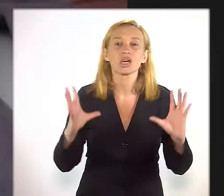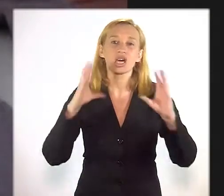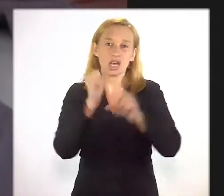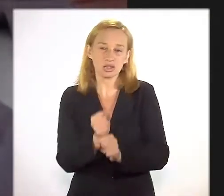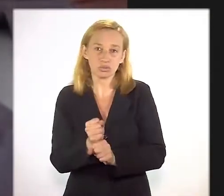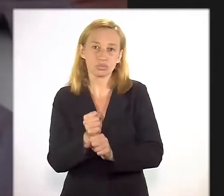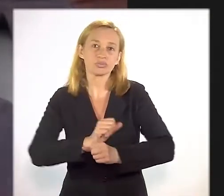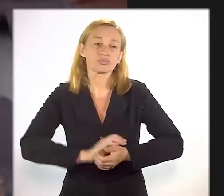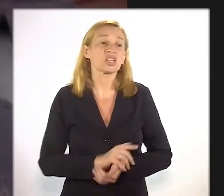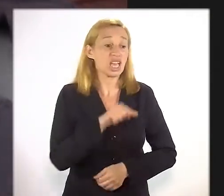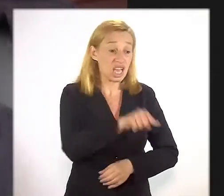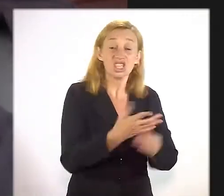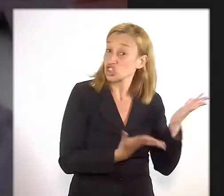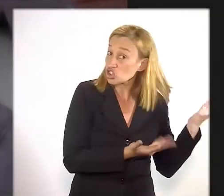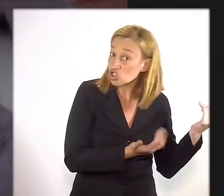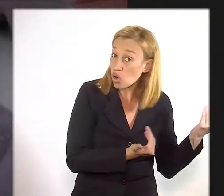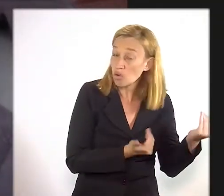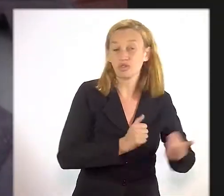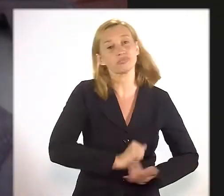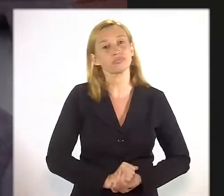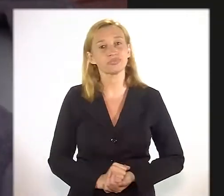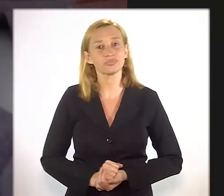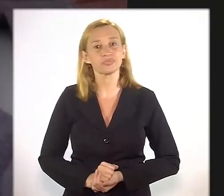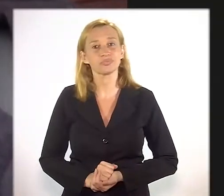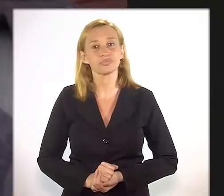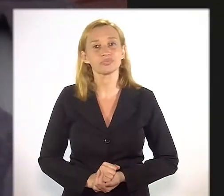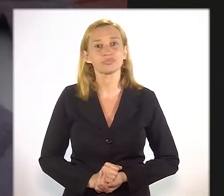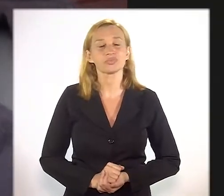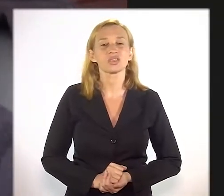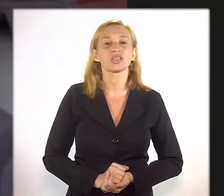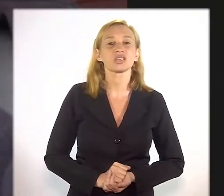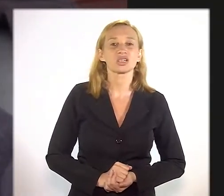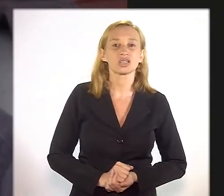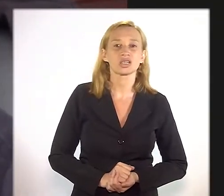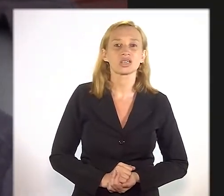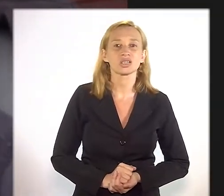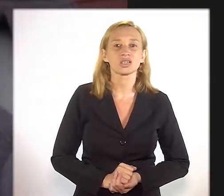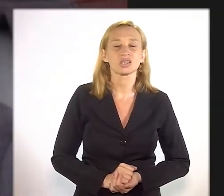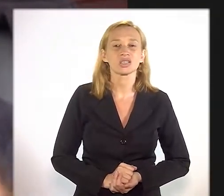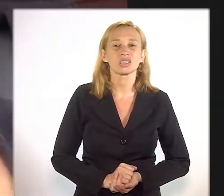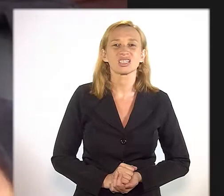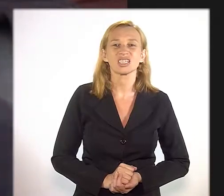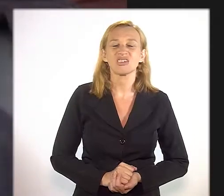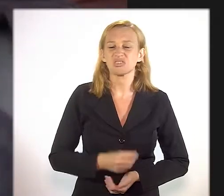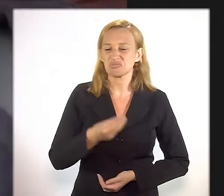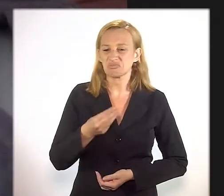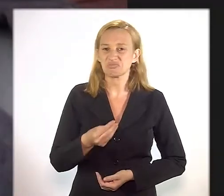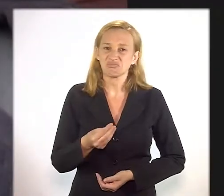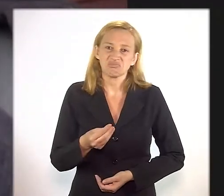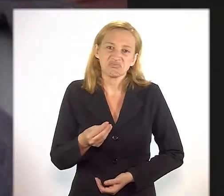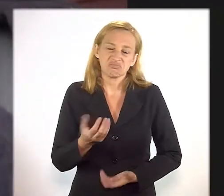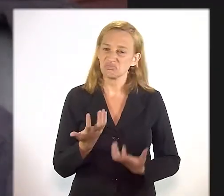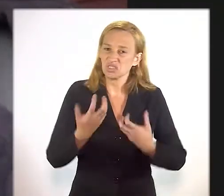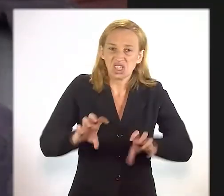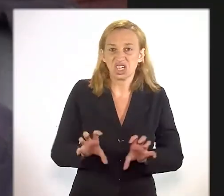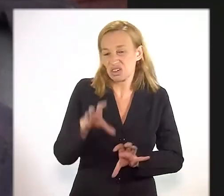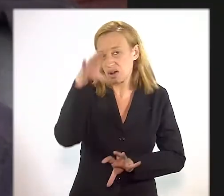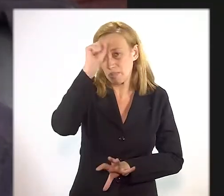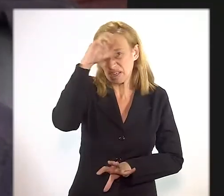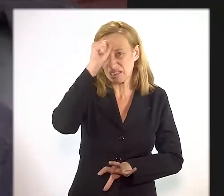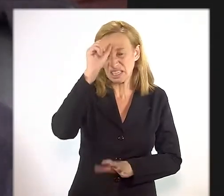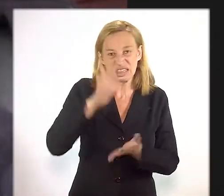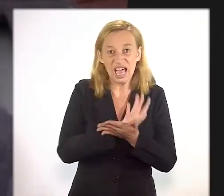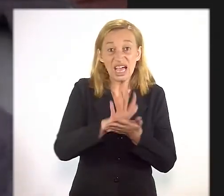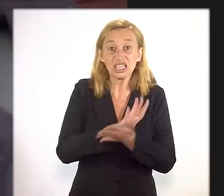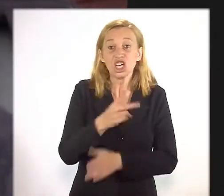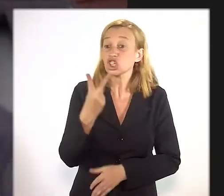Então, resumindo, esse jovem, que aos 9 anos tinha passado por 2 escolas, que estava destinado a não aprender a ler, em 2